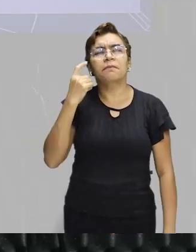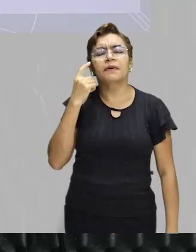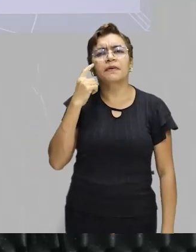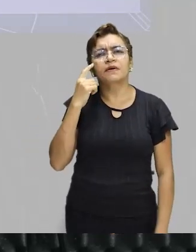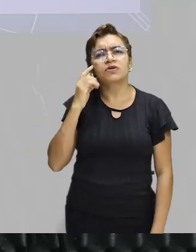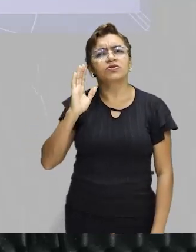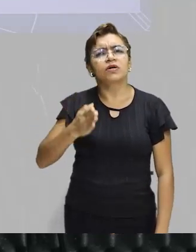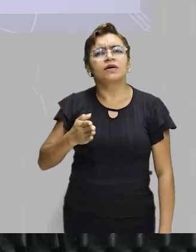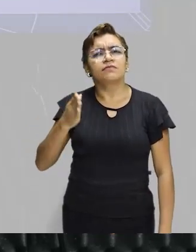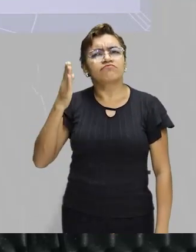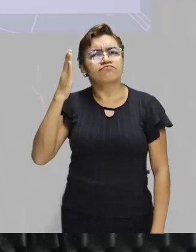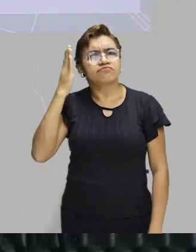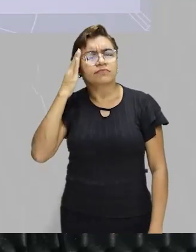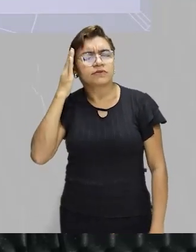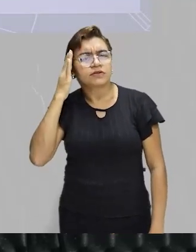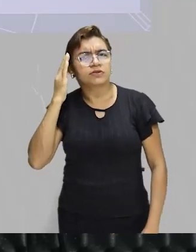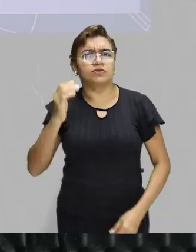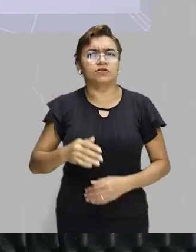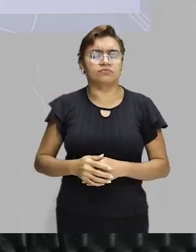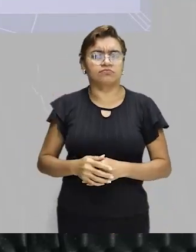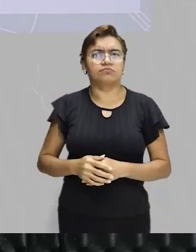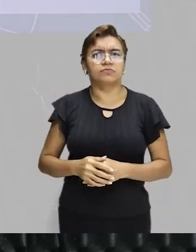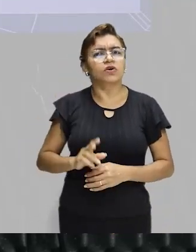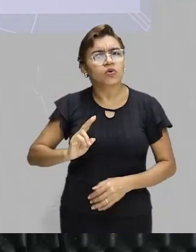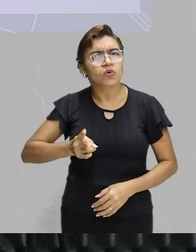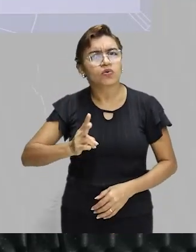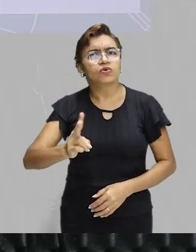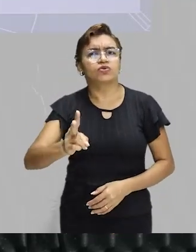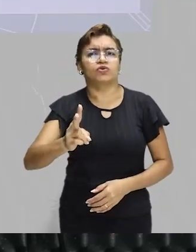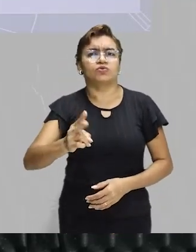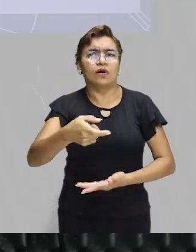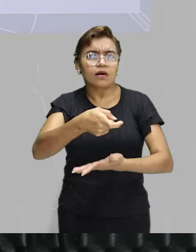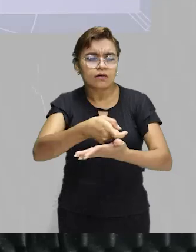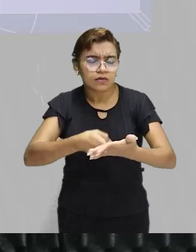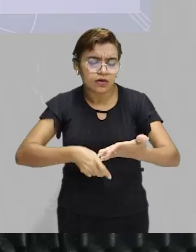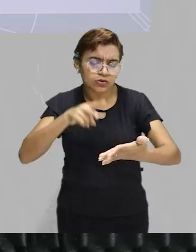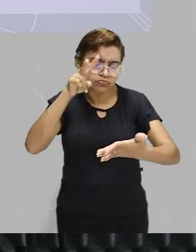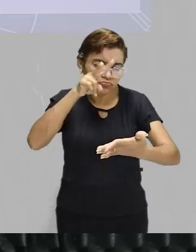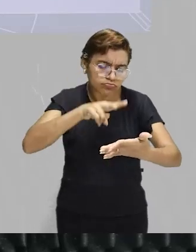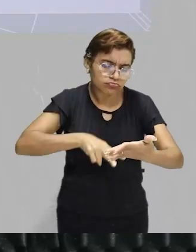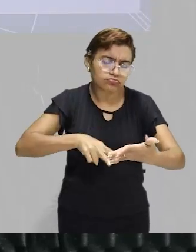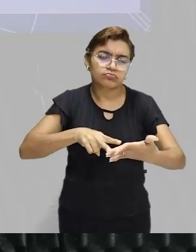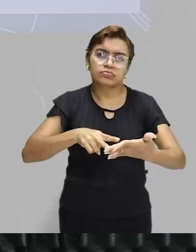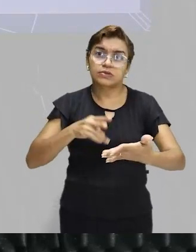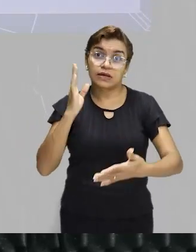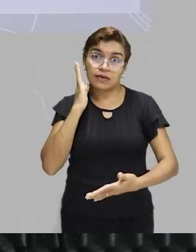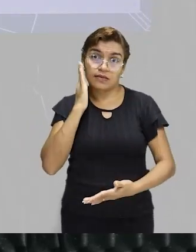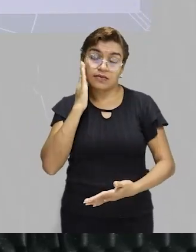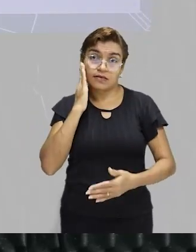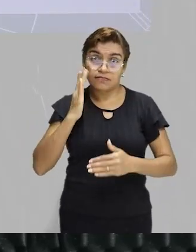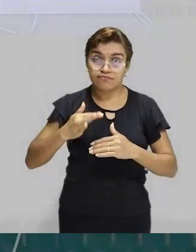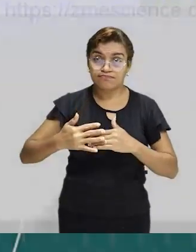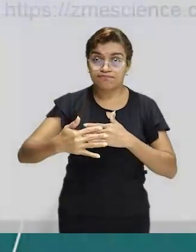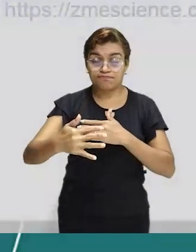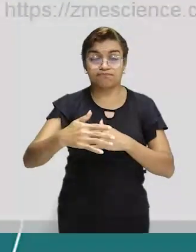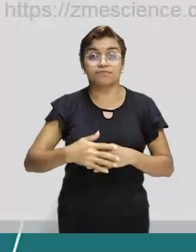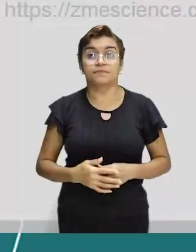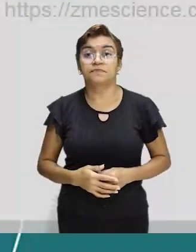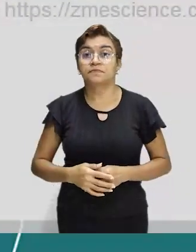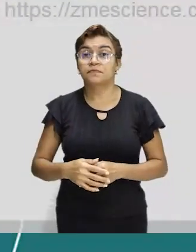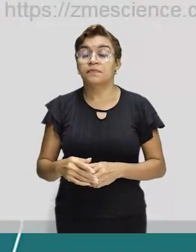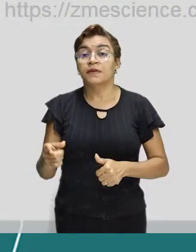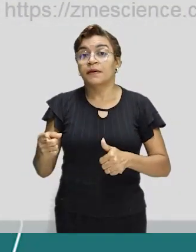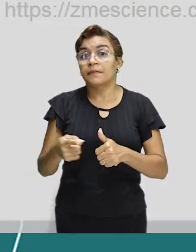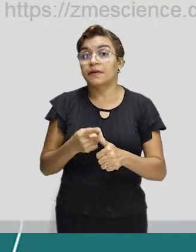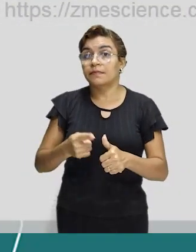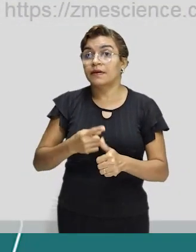sobre isso para poder entender e para poder processar as informações que o texto oferece. As primeiras